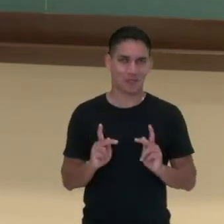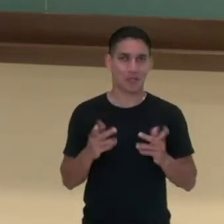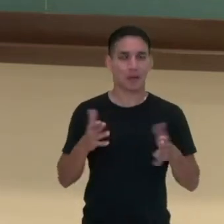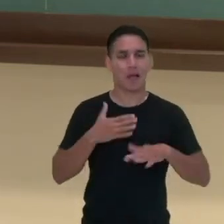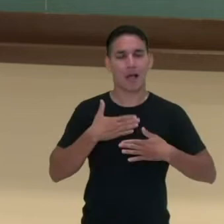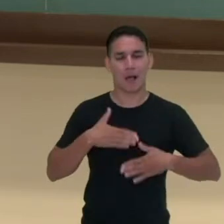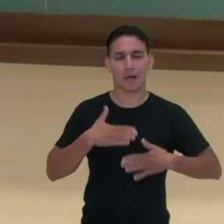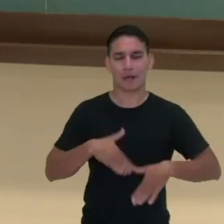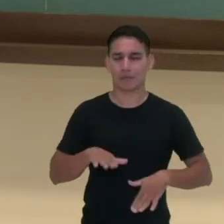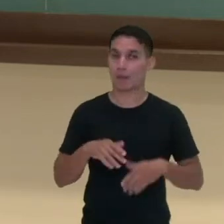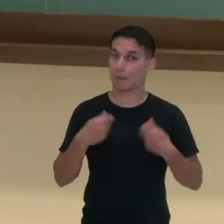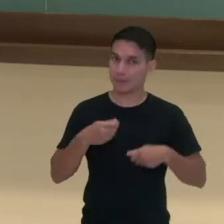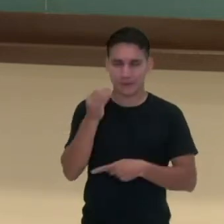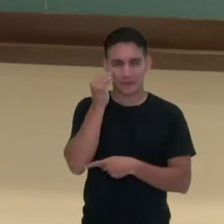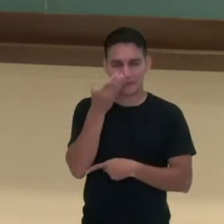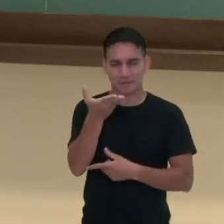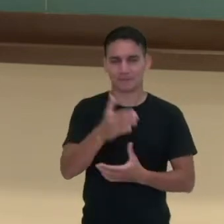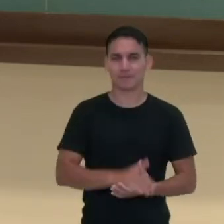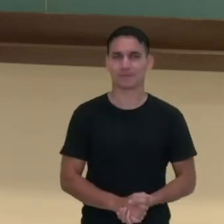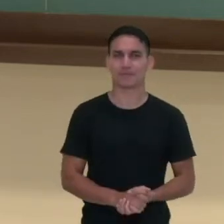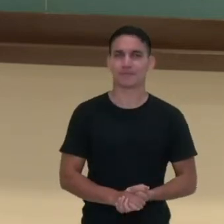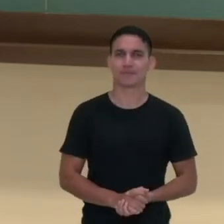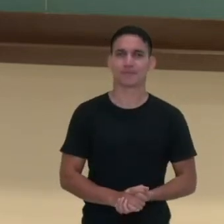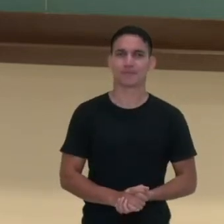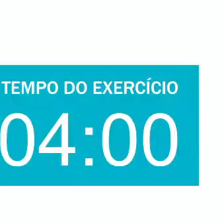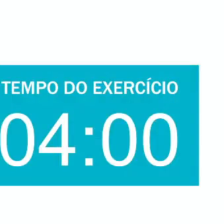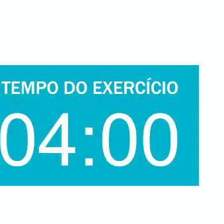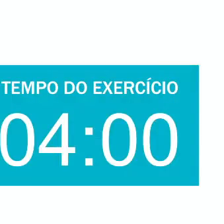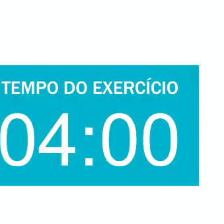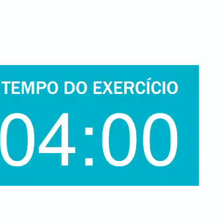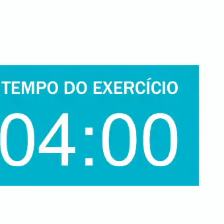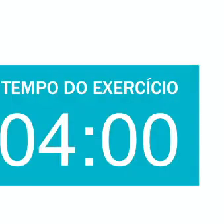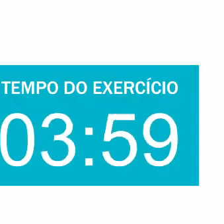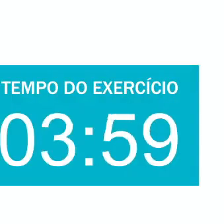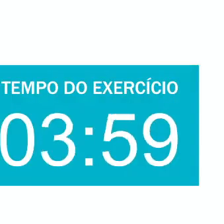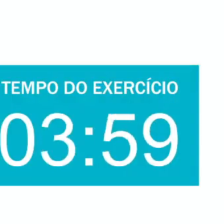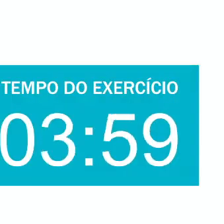com calma. Mas tentem fazer lá. Já já a gente volta com a correção.